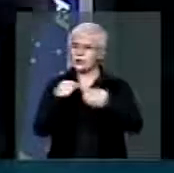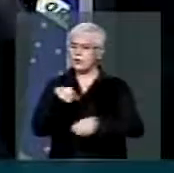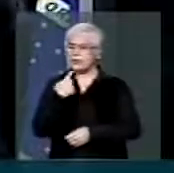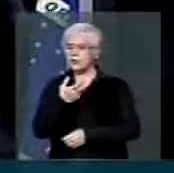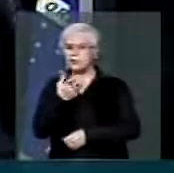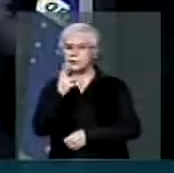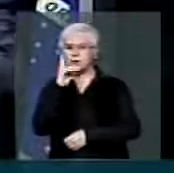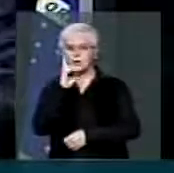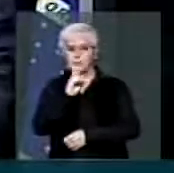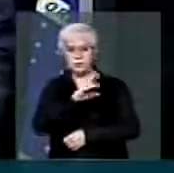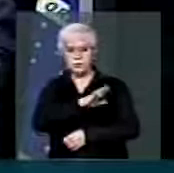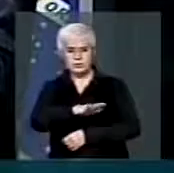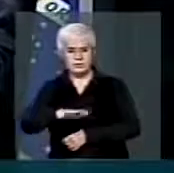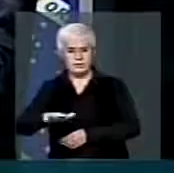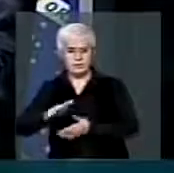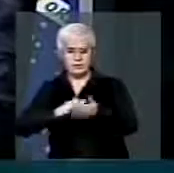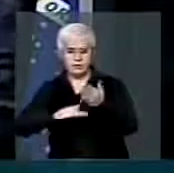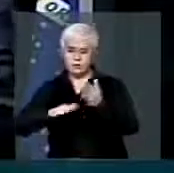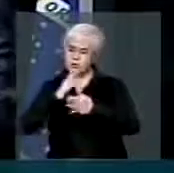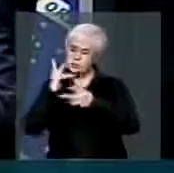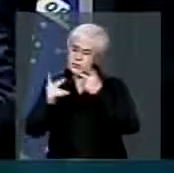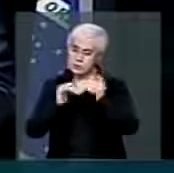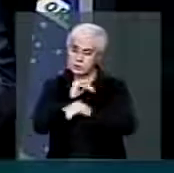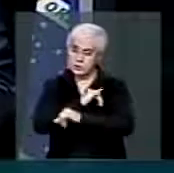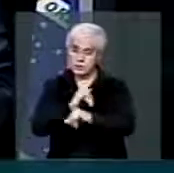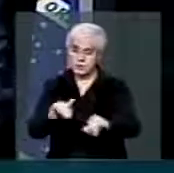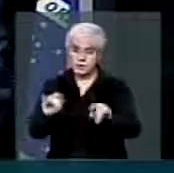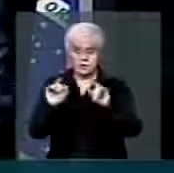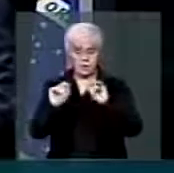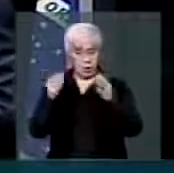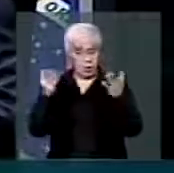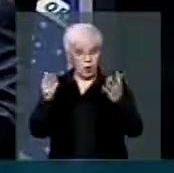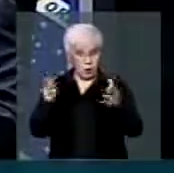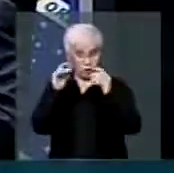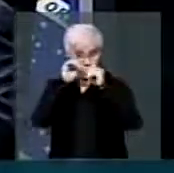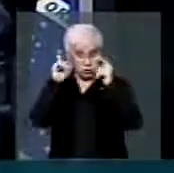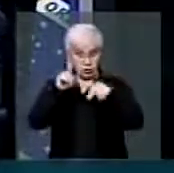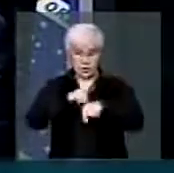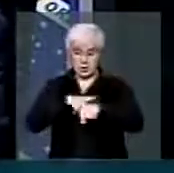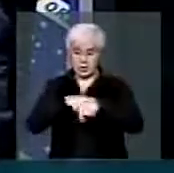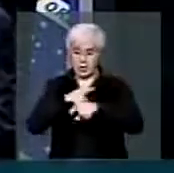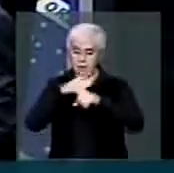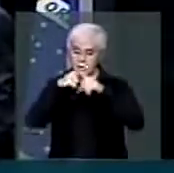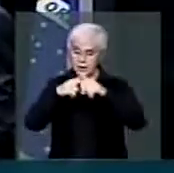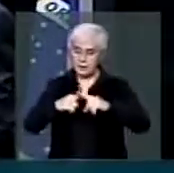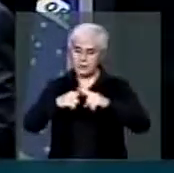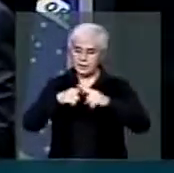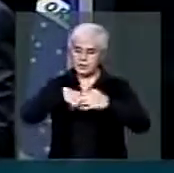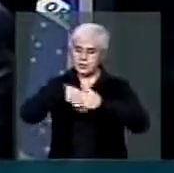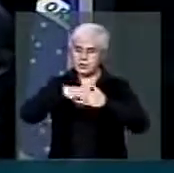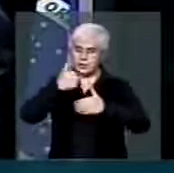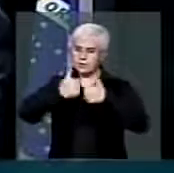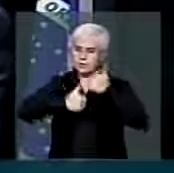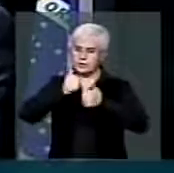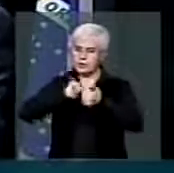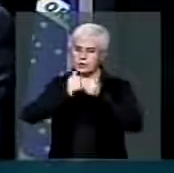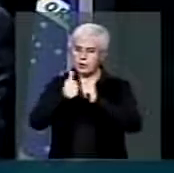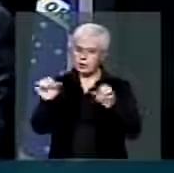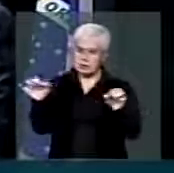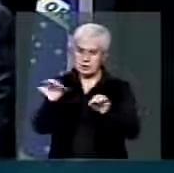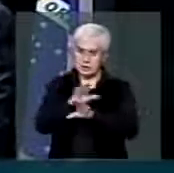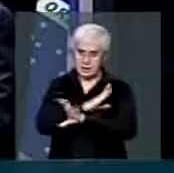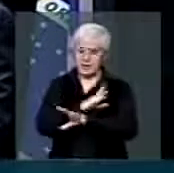para as nossas crianças e dizer para elas que depois da Copa, elas vão continuar tendo educação